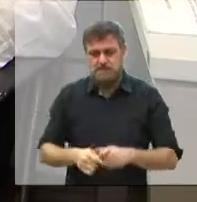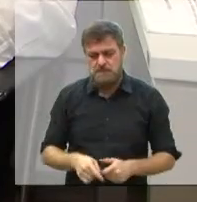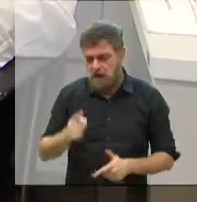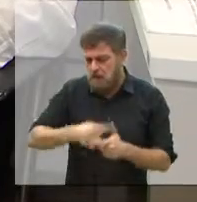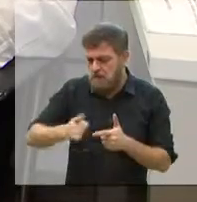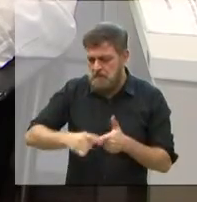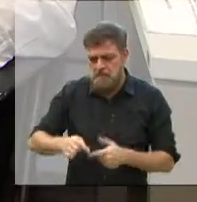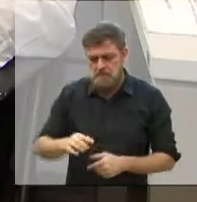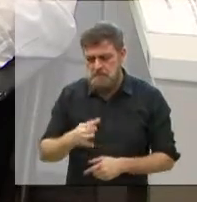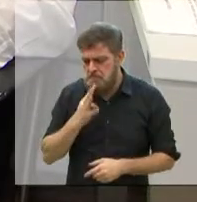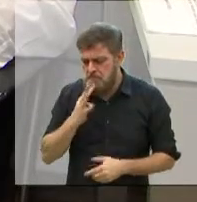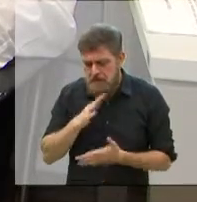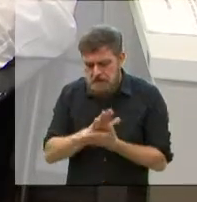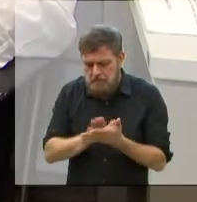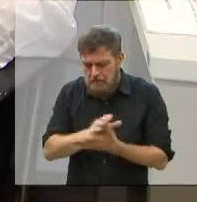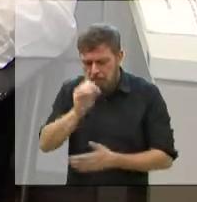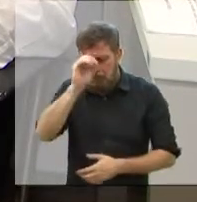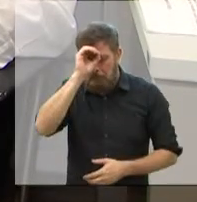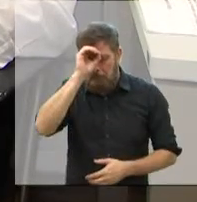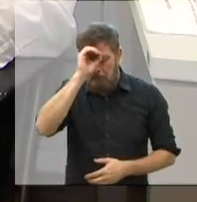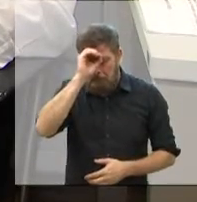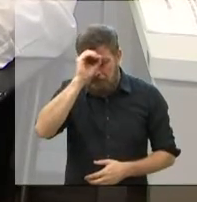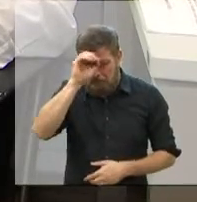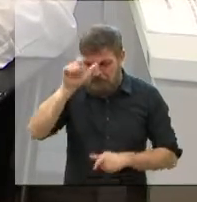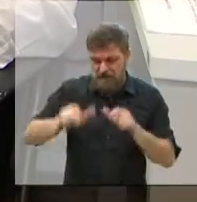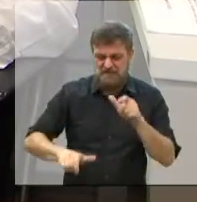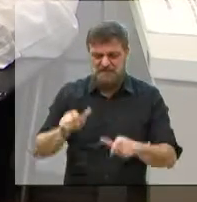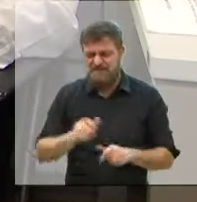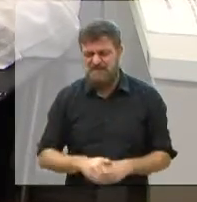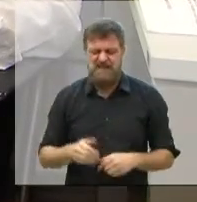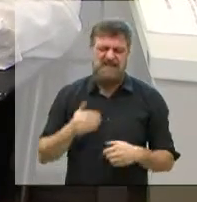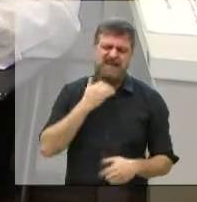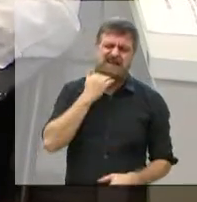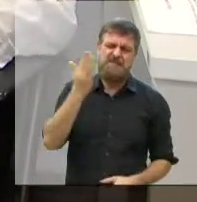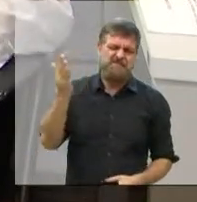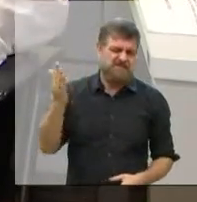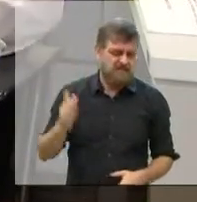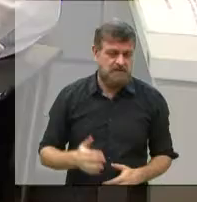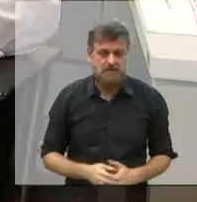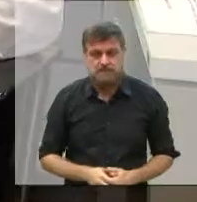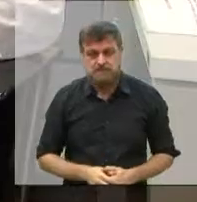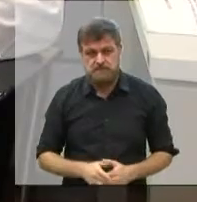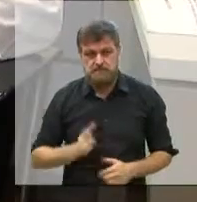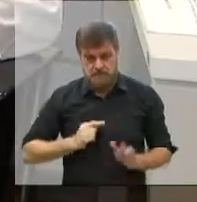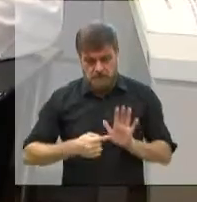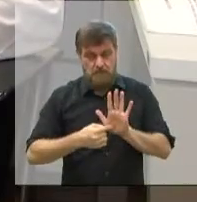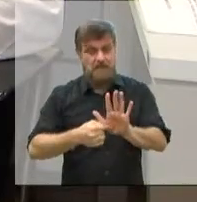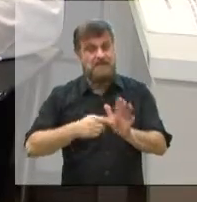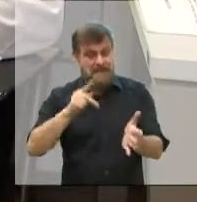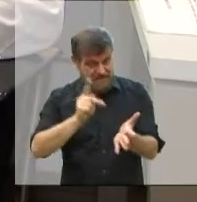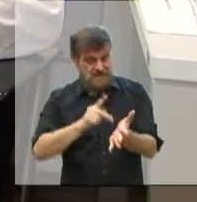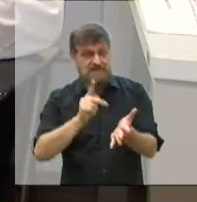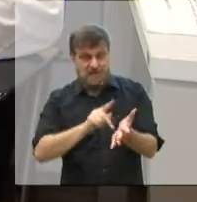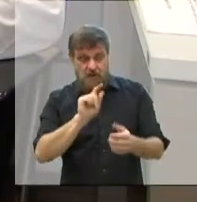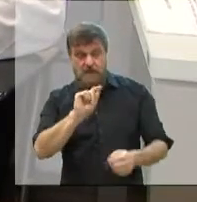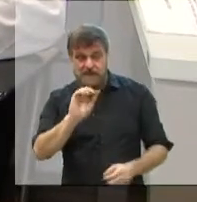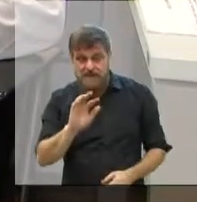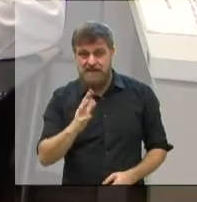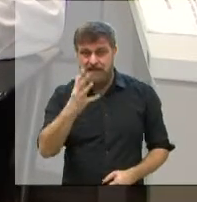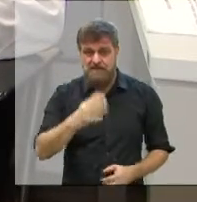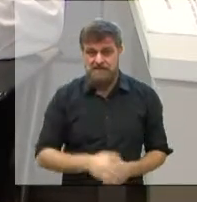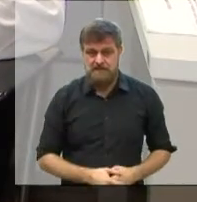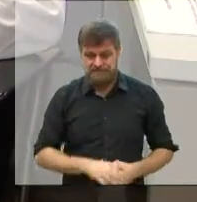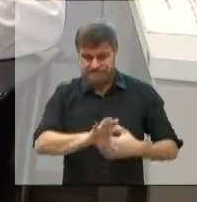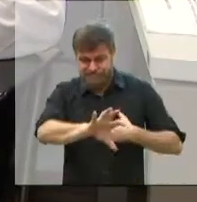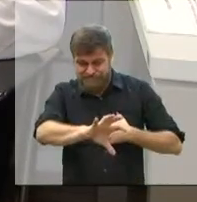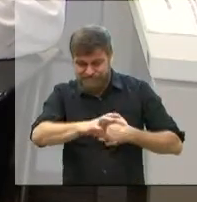para quem acha que ele não existe ou que não afeta poucas pessoas, mostrar a realidade do outro para quem não